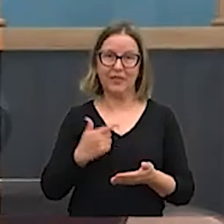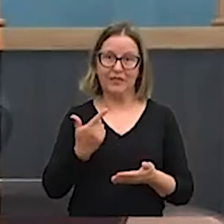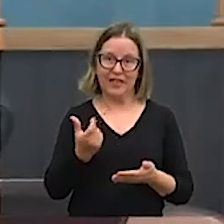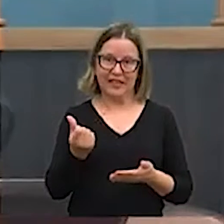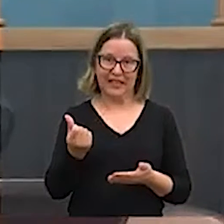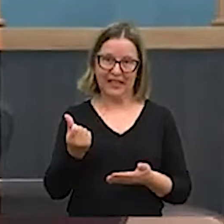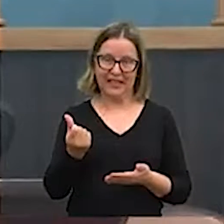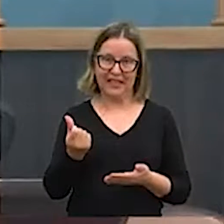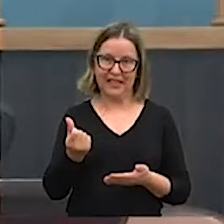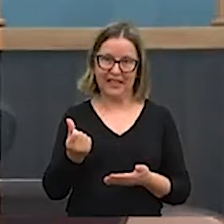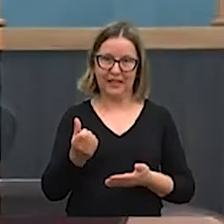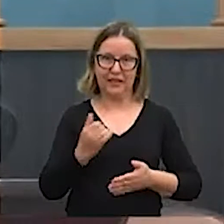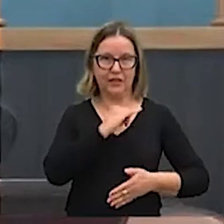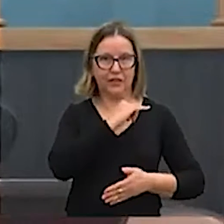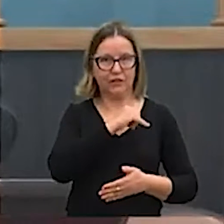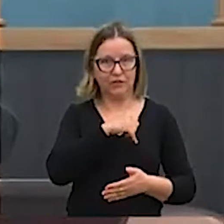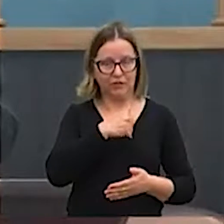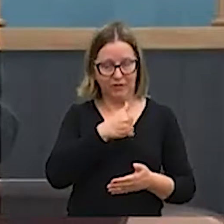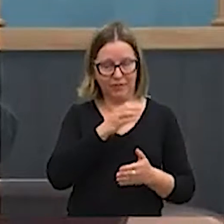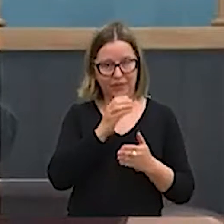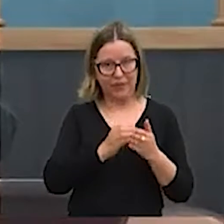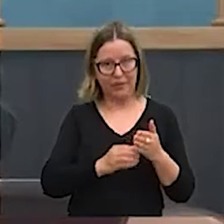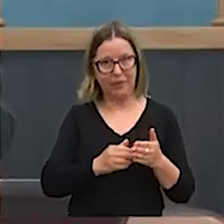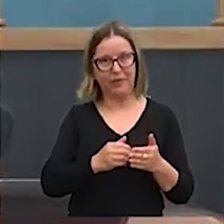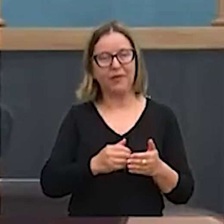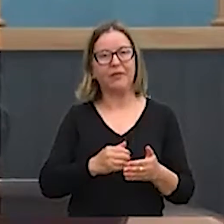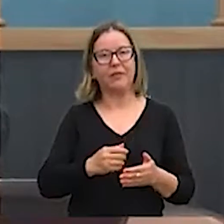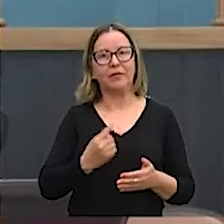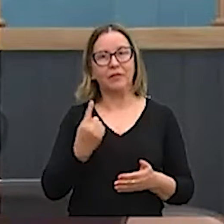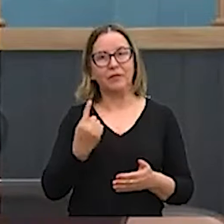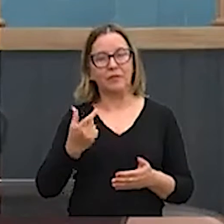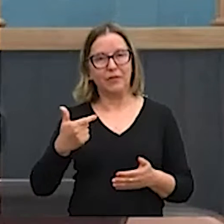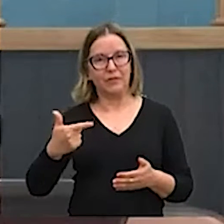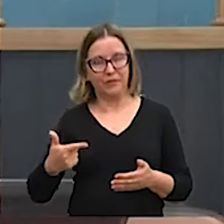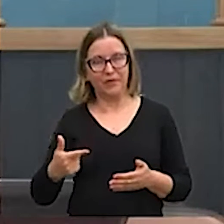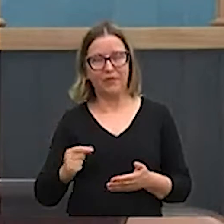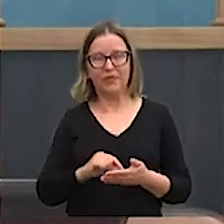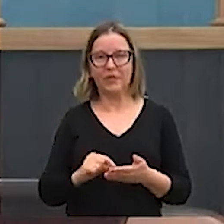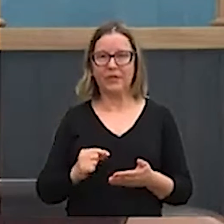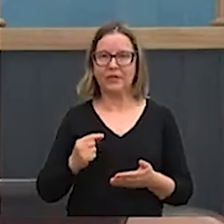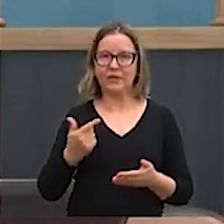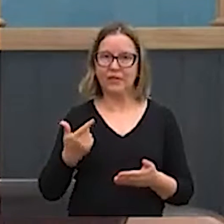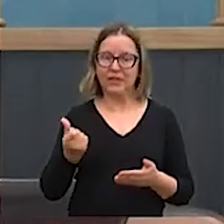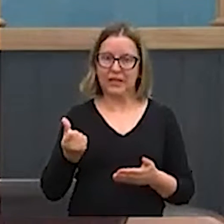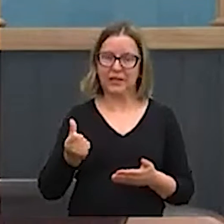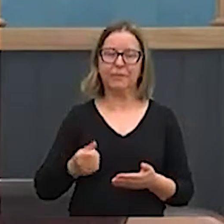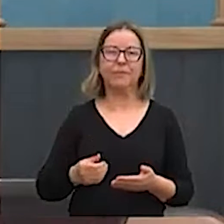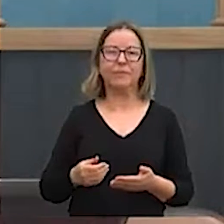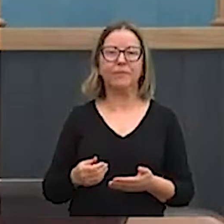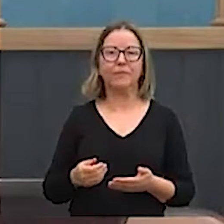26 de João. Quando nós terminamos, ele estava dizendo: se alguém me serve,